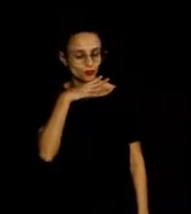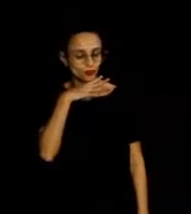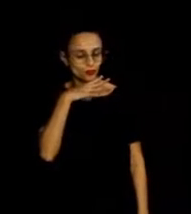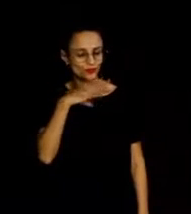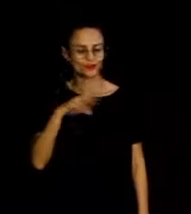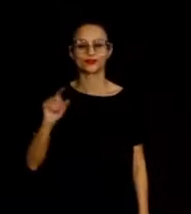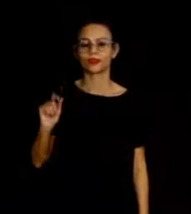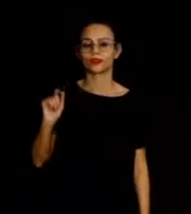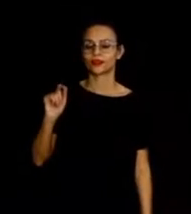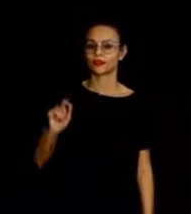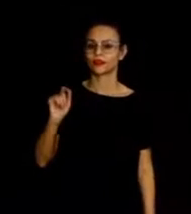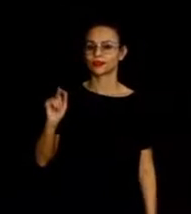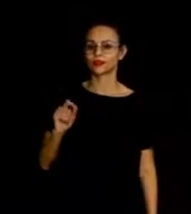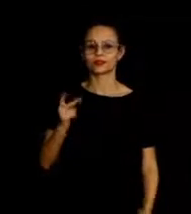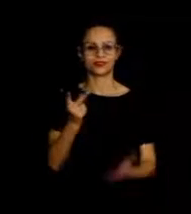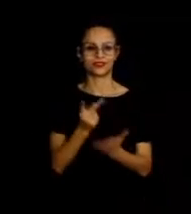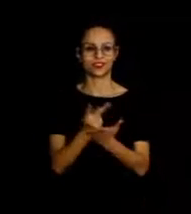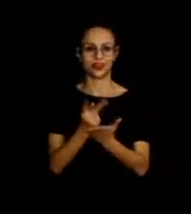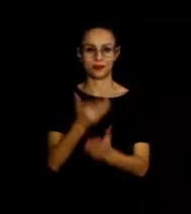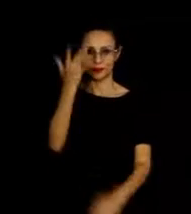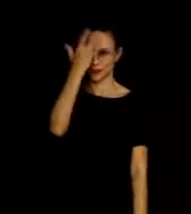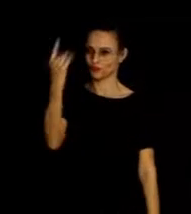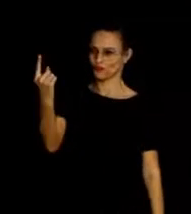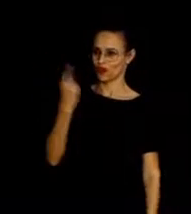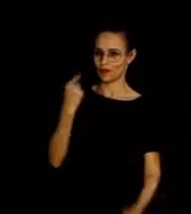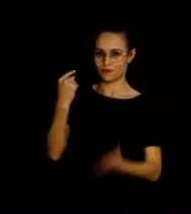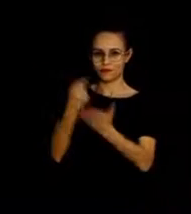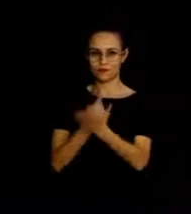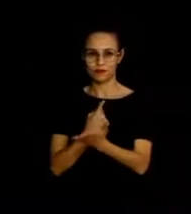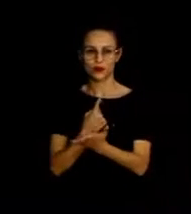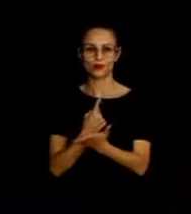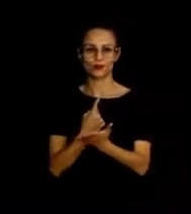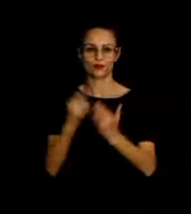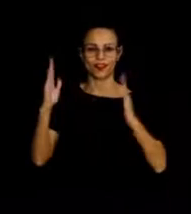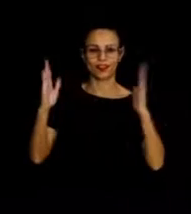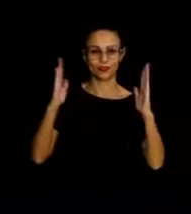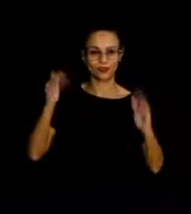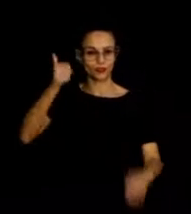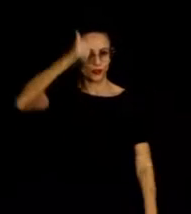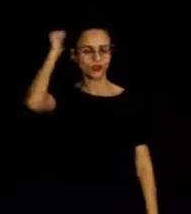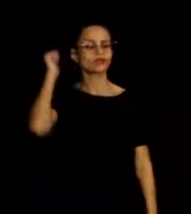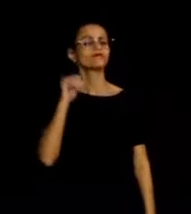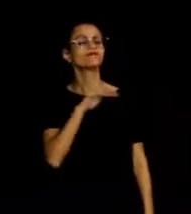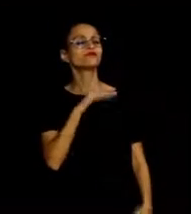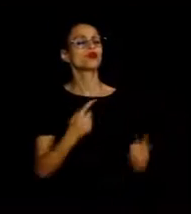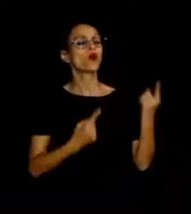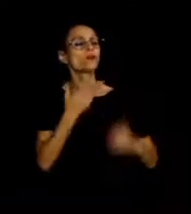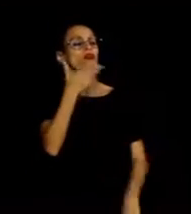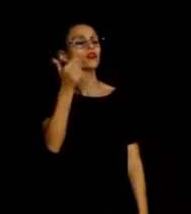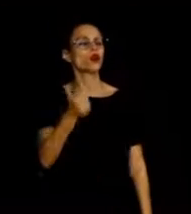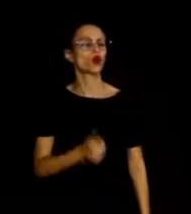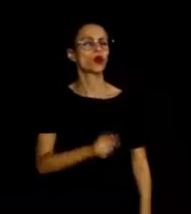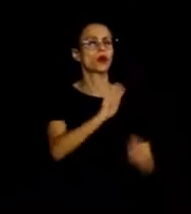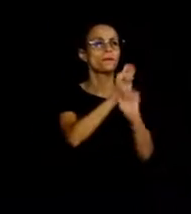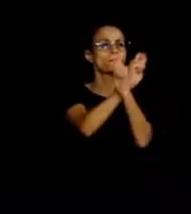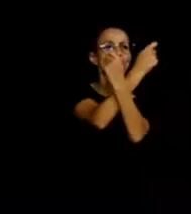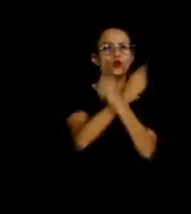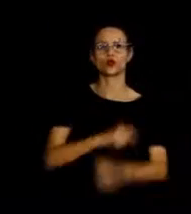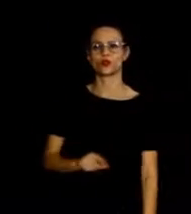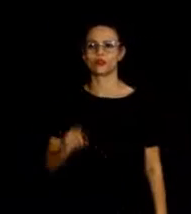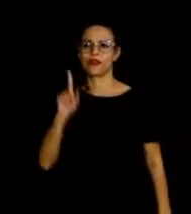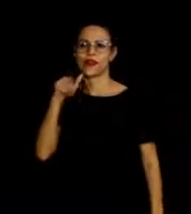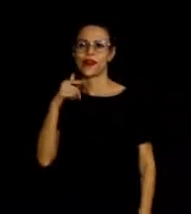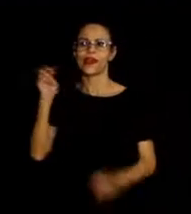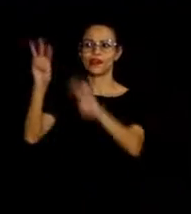e sempre que alguém vem me perguntar na época de vestibular Antônio Qual é melhor é a PUC